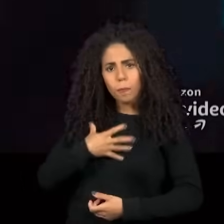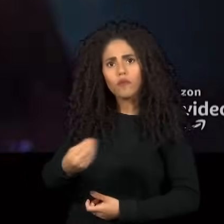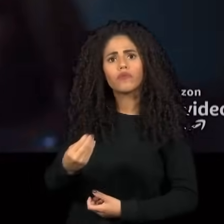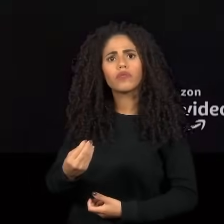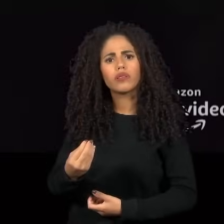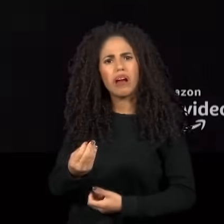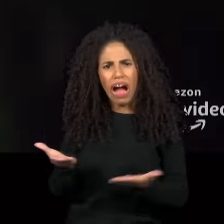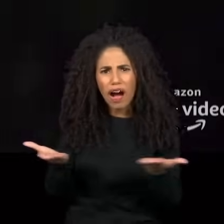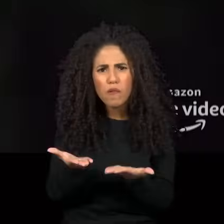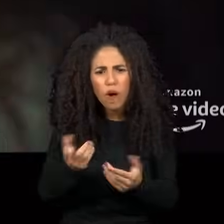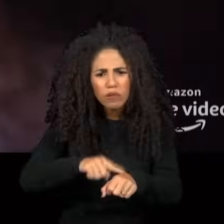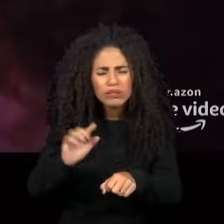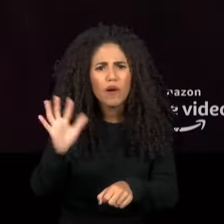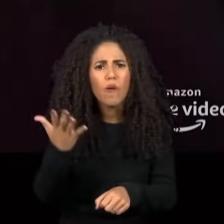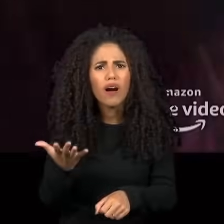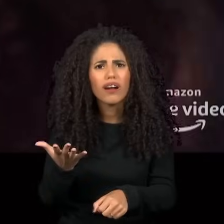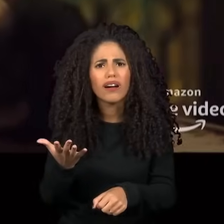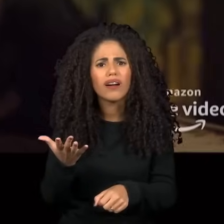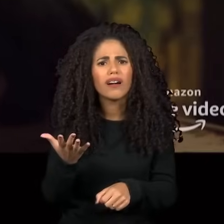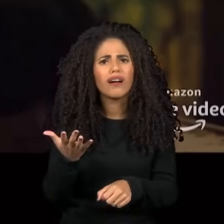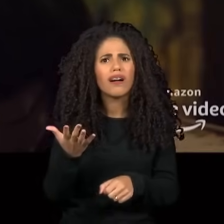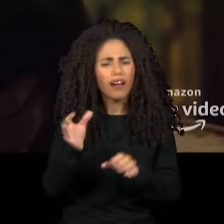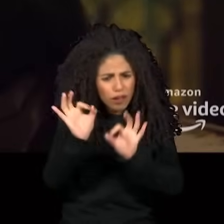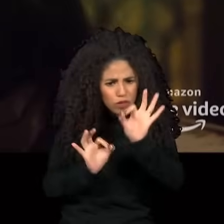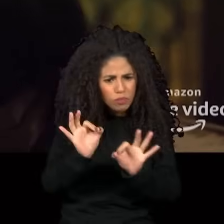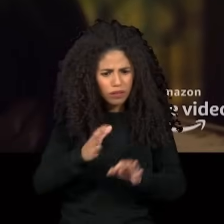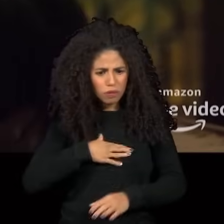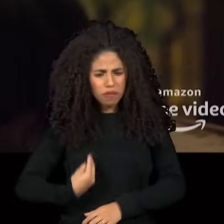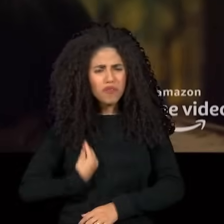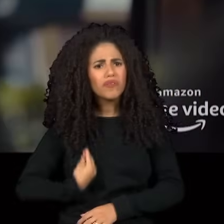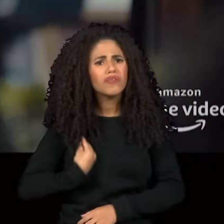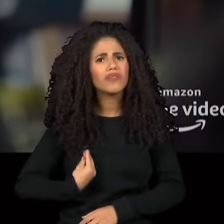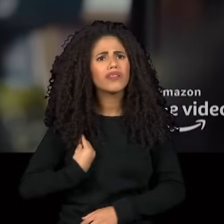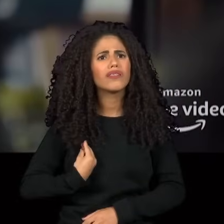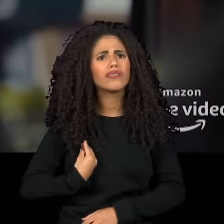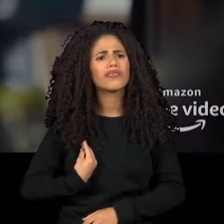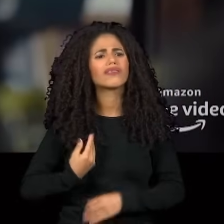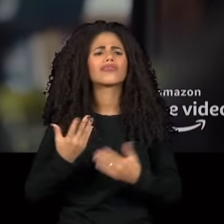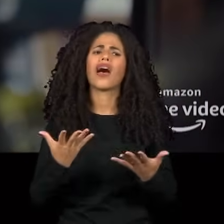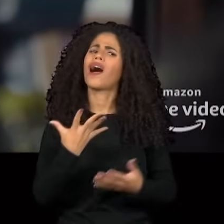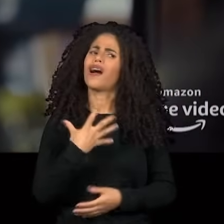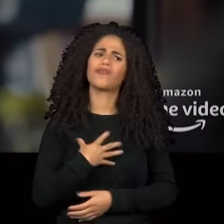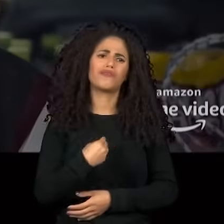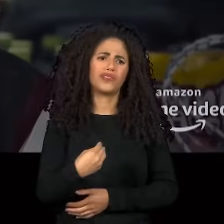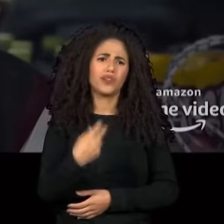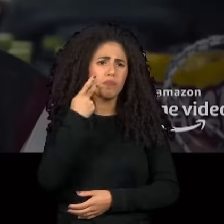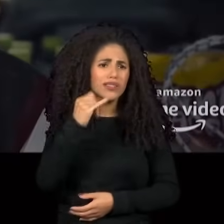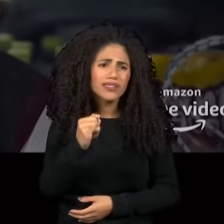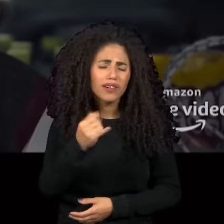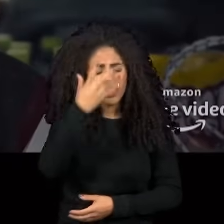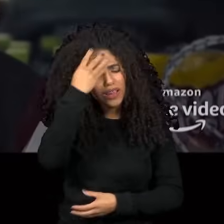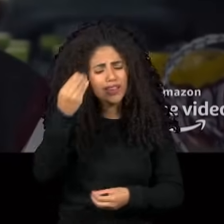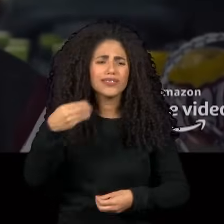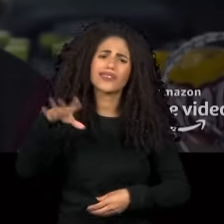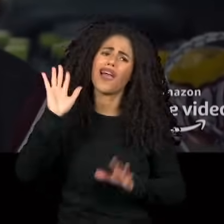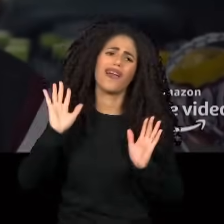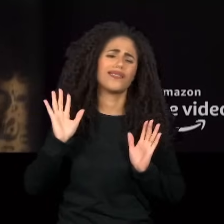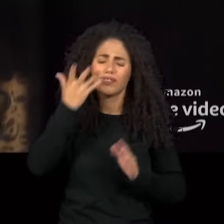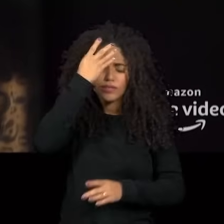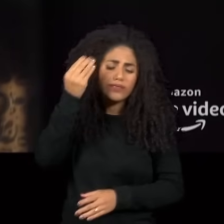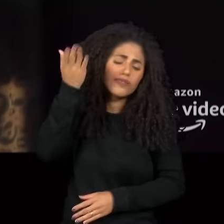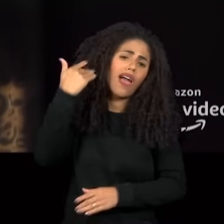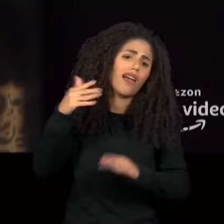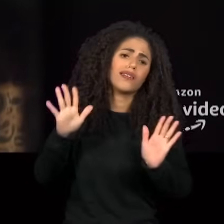Justo agora, sabe? Tô arrumando minhas coisas. Ah, meu filho, esquece teu pai, tá? Você viu? Nem é mais um